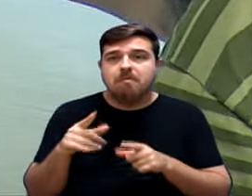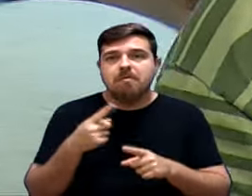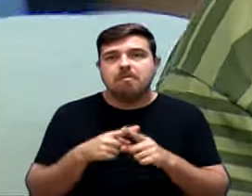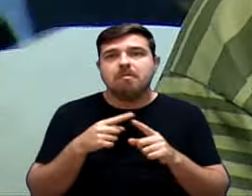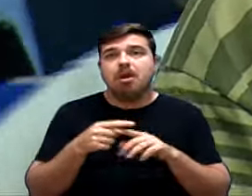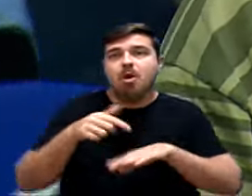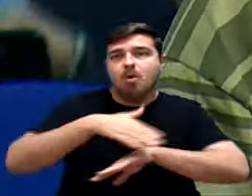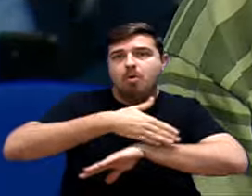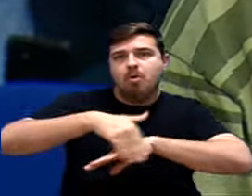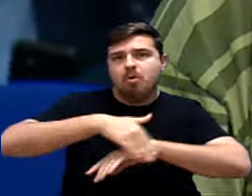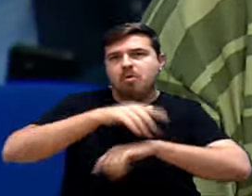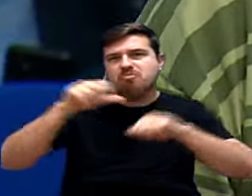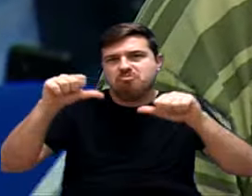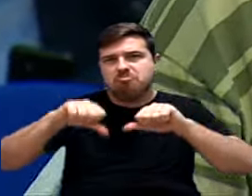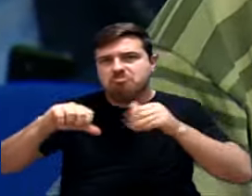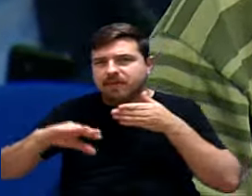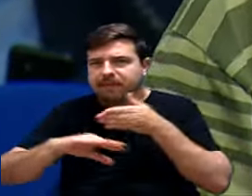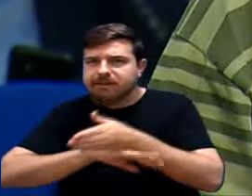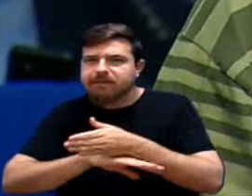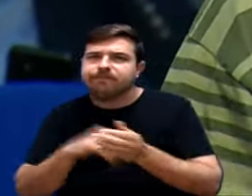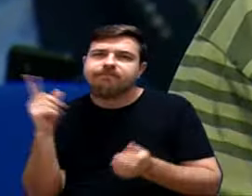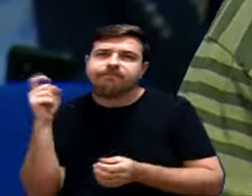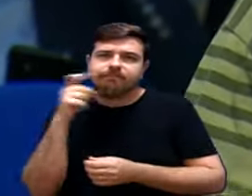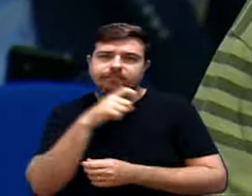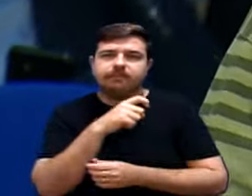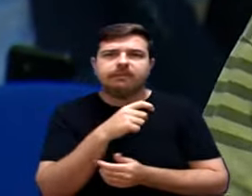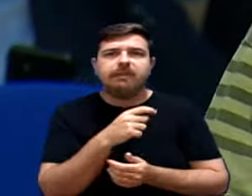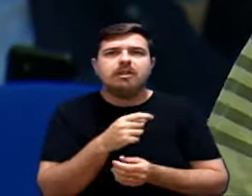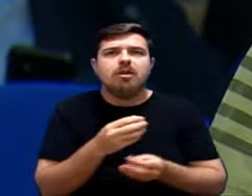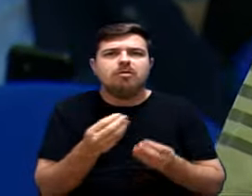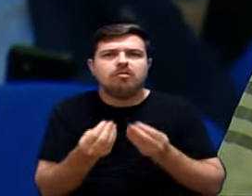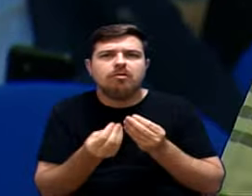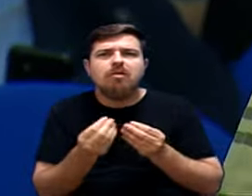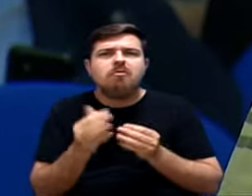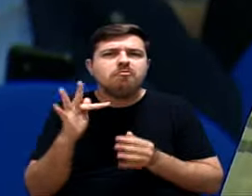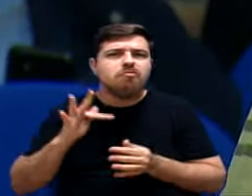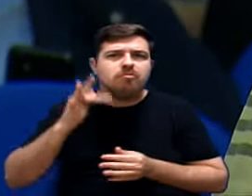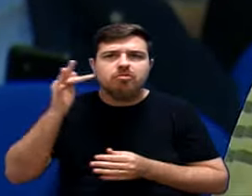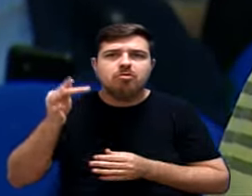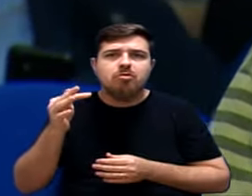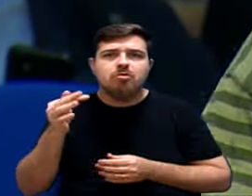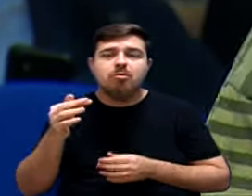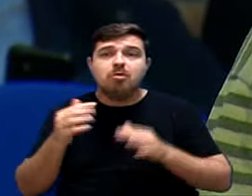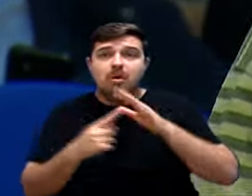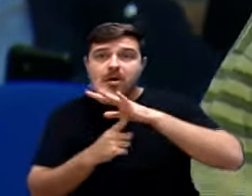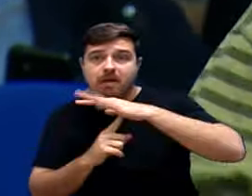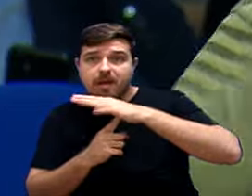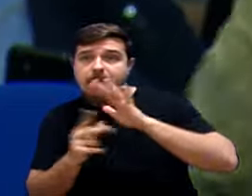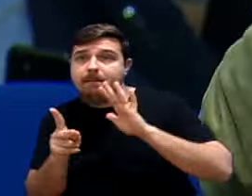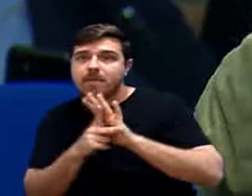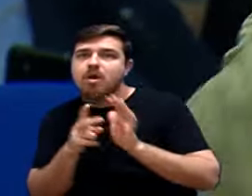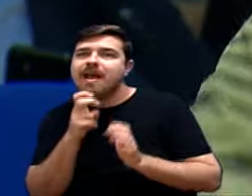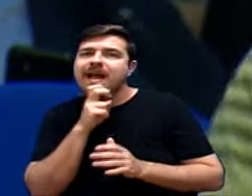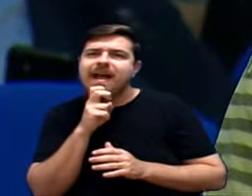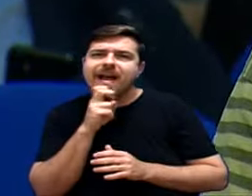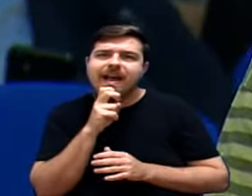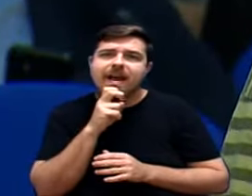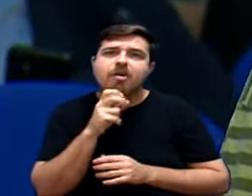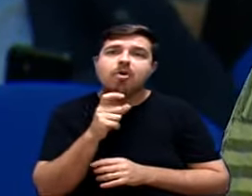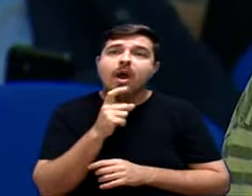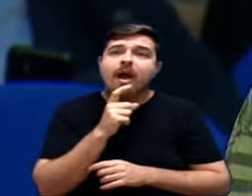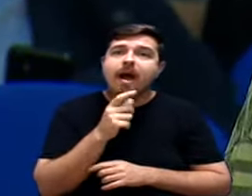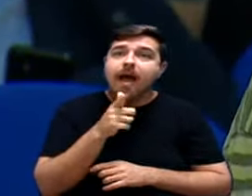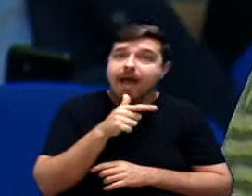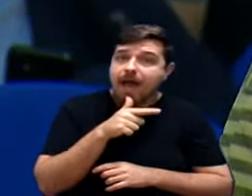problemática né então eu queria saber como que tá se pensando nesse parque aquático ali na região essa obra A Iara teve lá fazendo uma visita